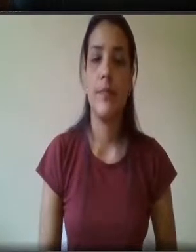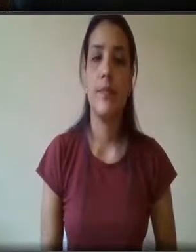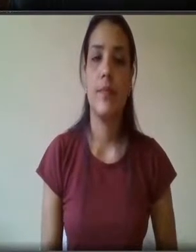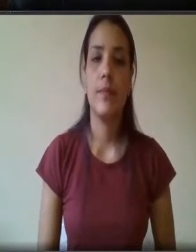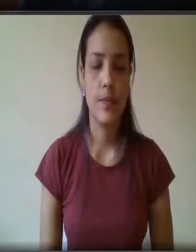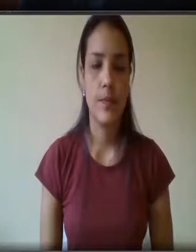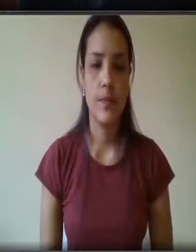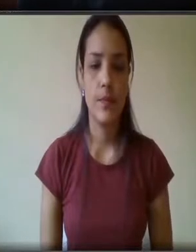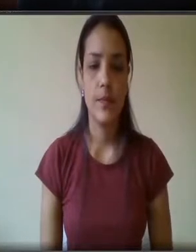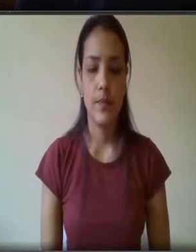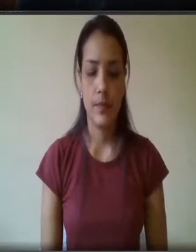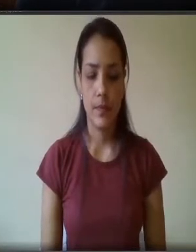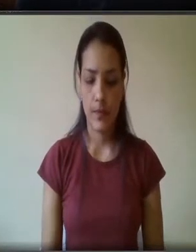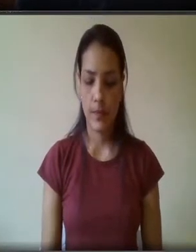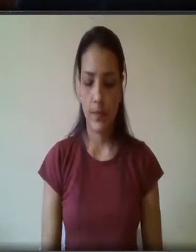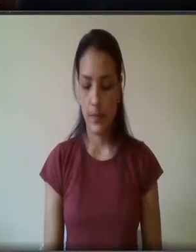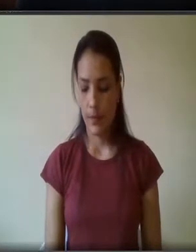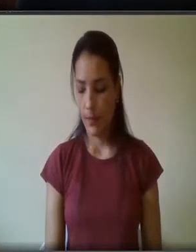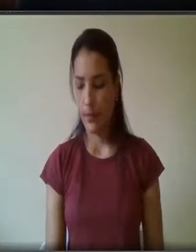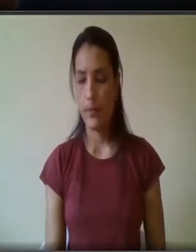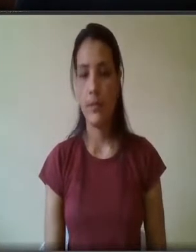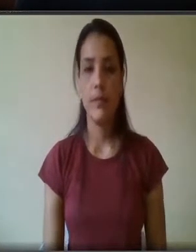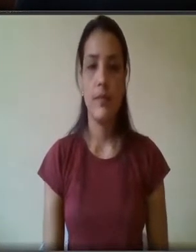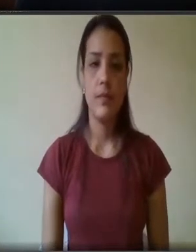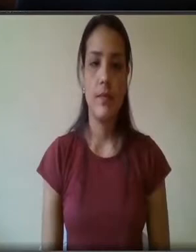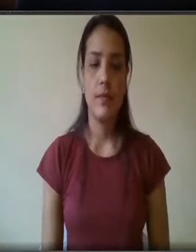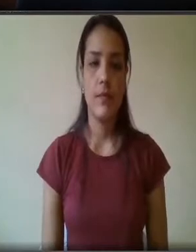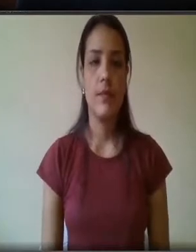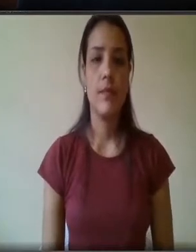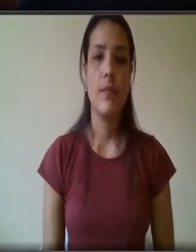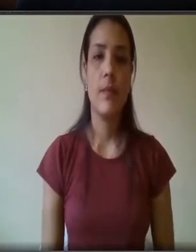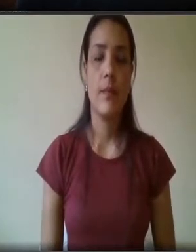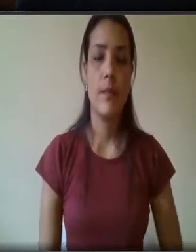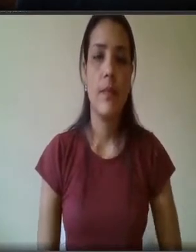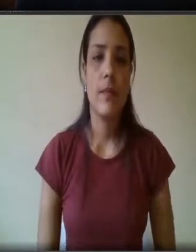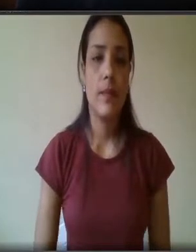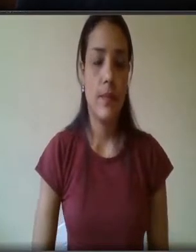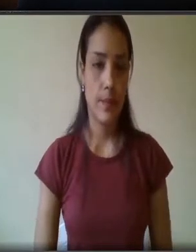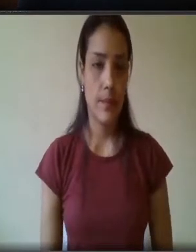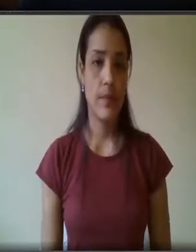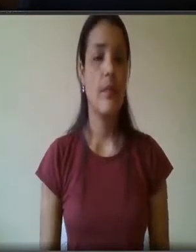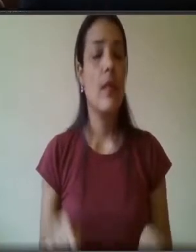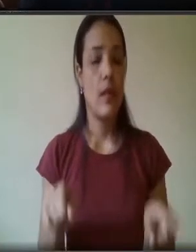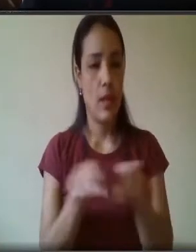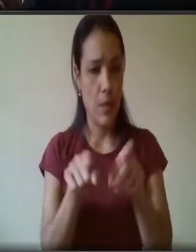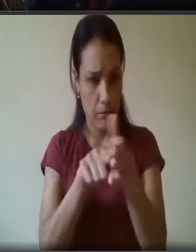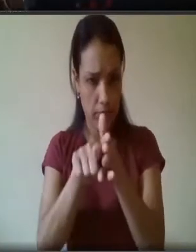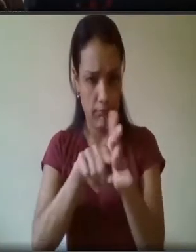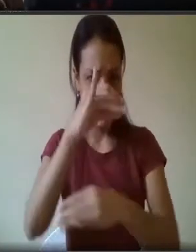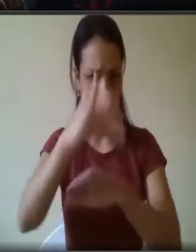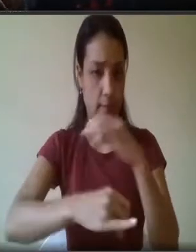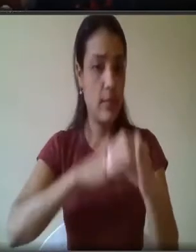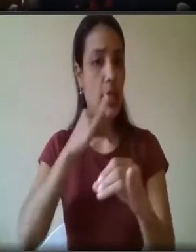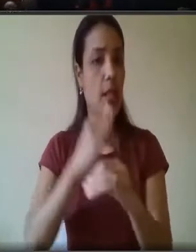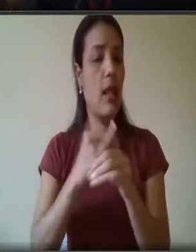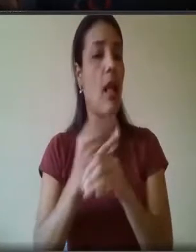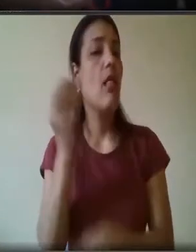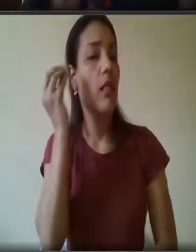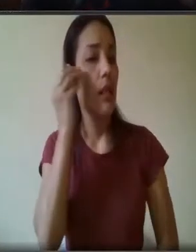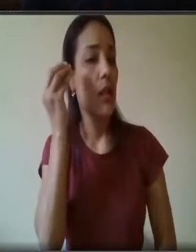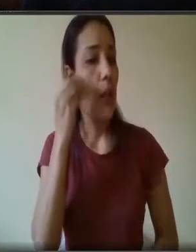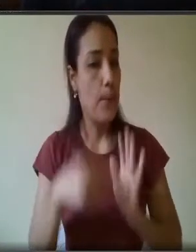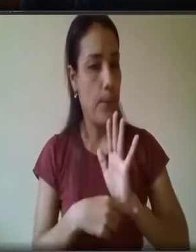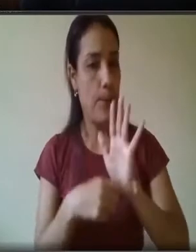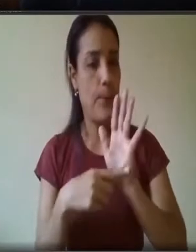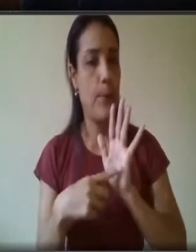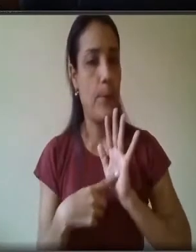prova do Enem. Aqui, a gente também foi lá na internet e está tentando mostrar para vocês agora onde